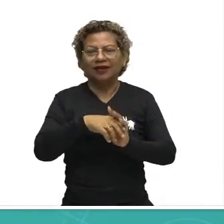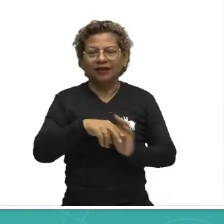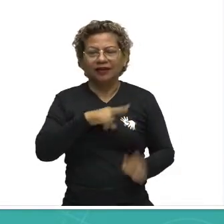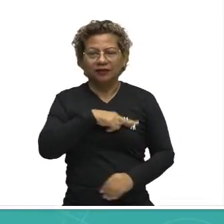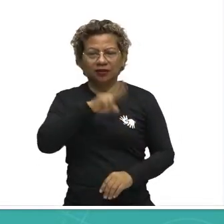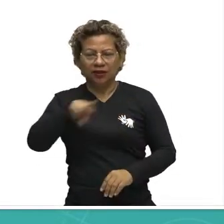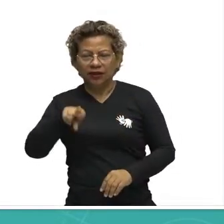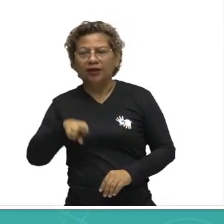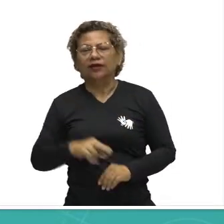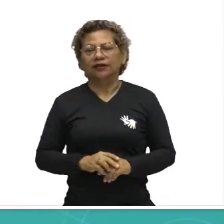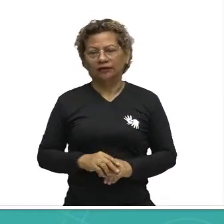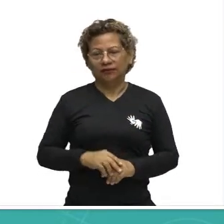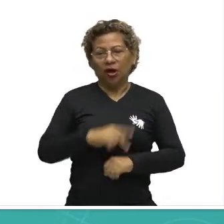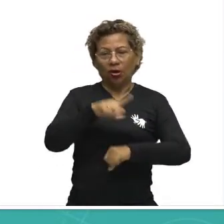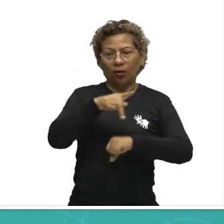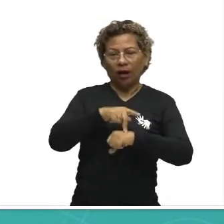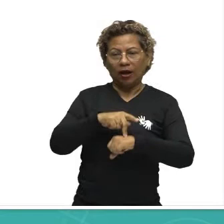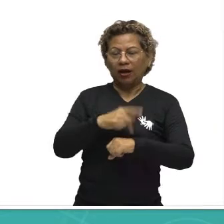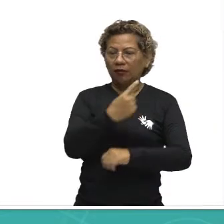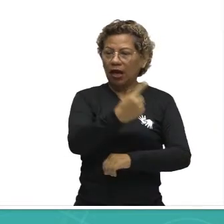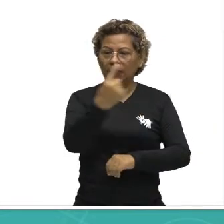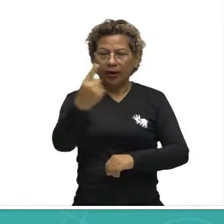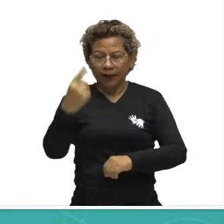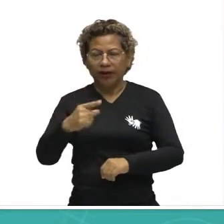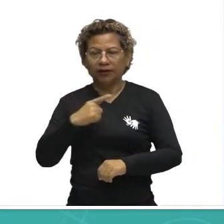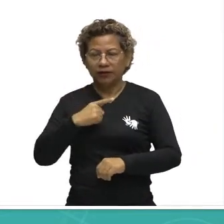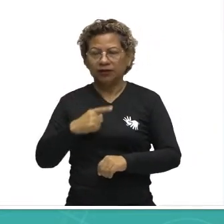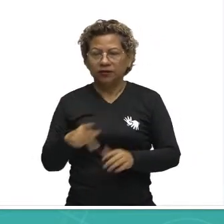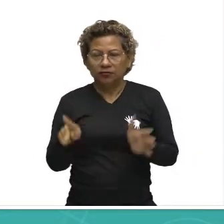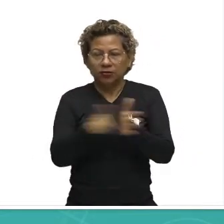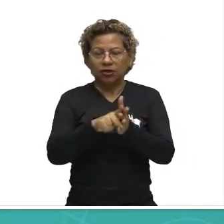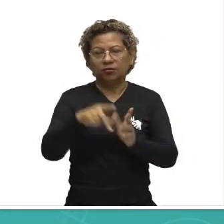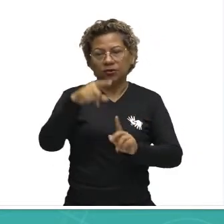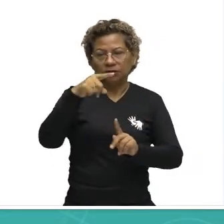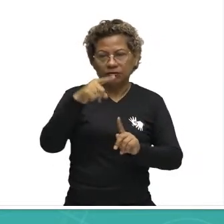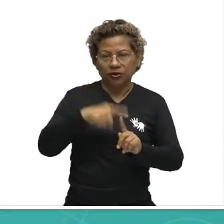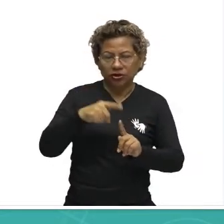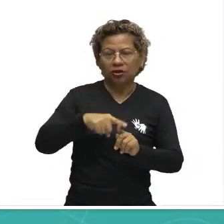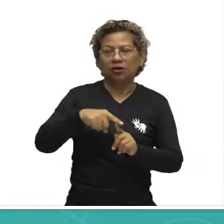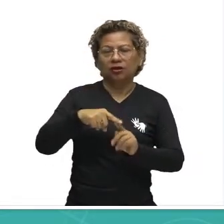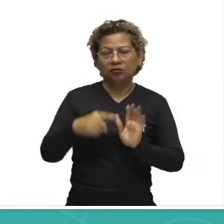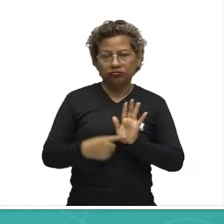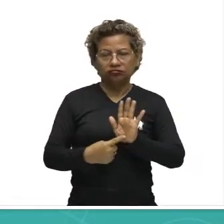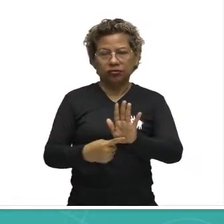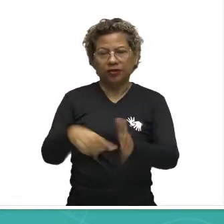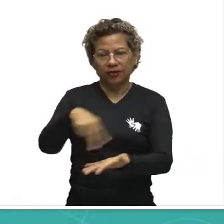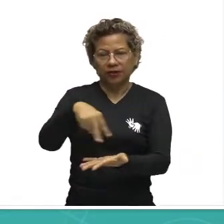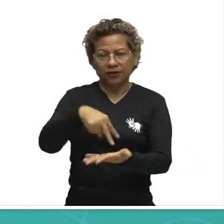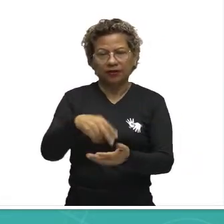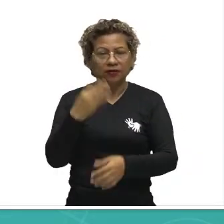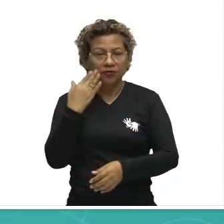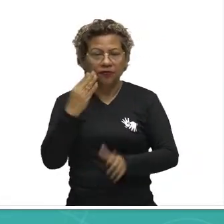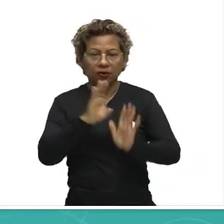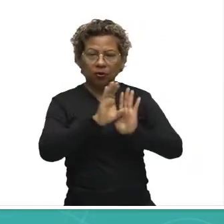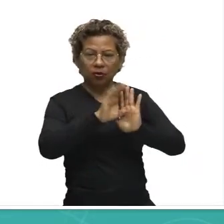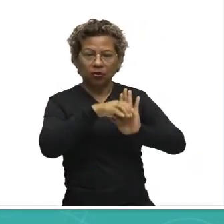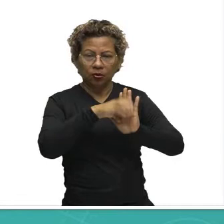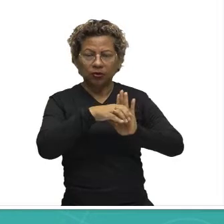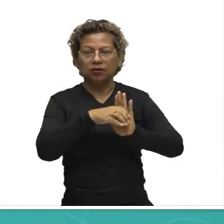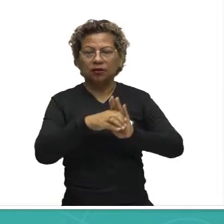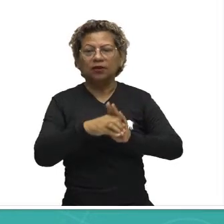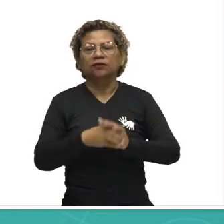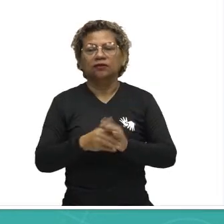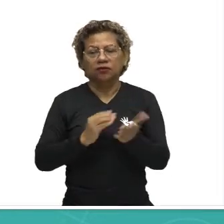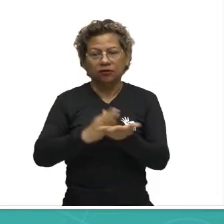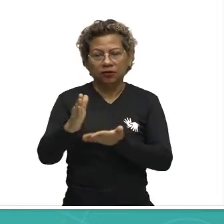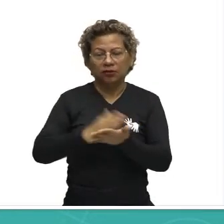cada país desenvolveu o seu estilo, o seu modo de apresentar a dança. Então, vamos ver o conceito de alguns